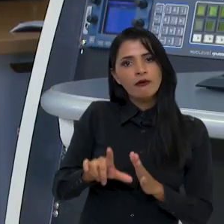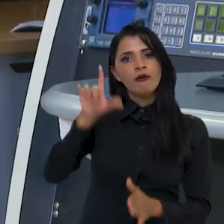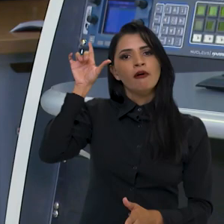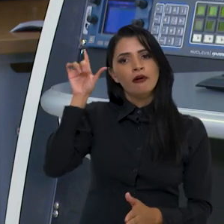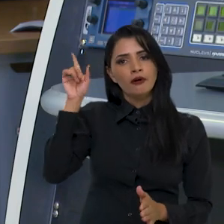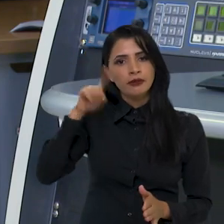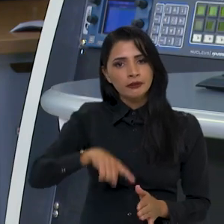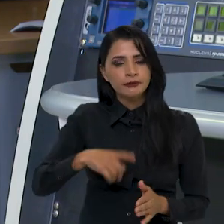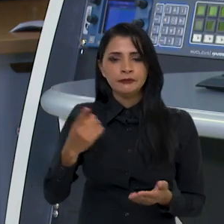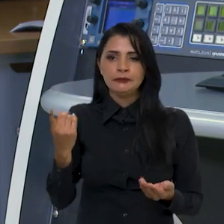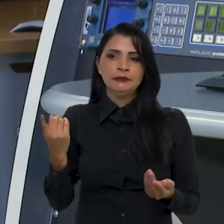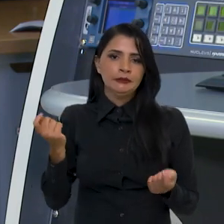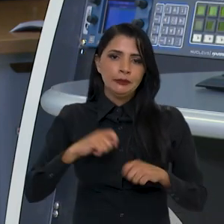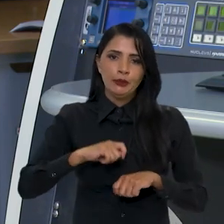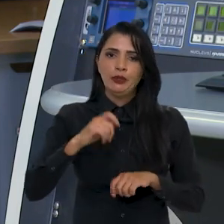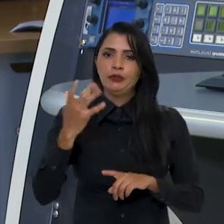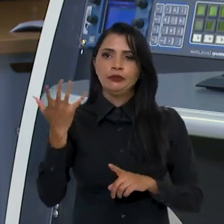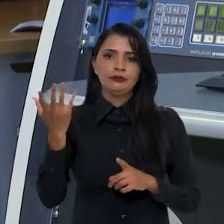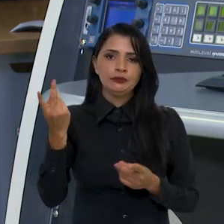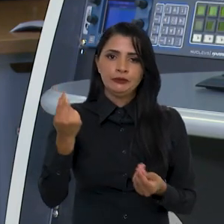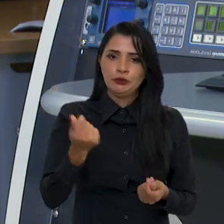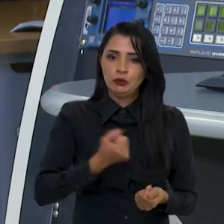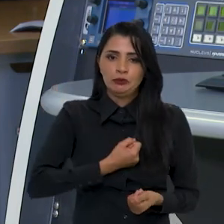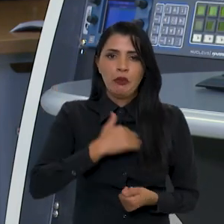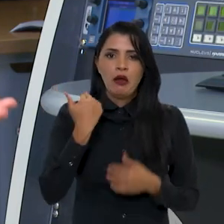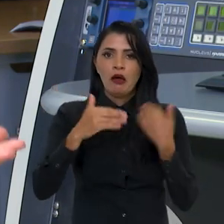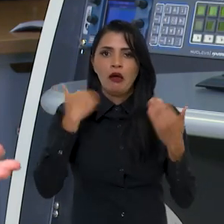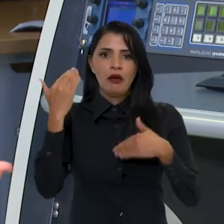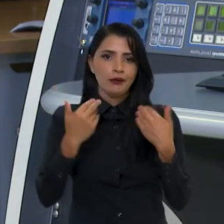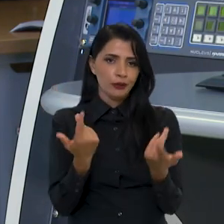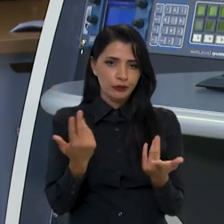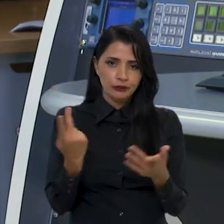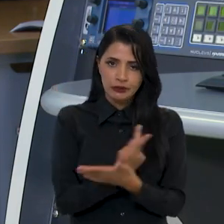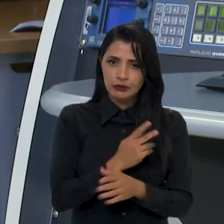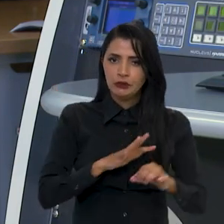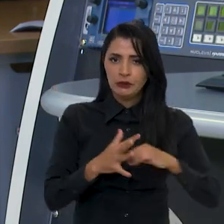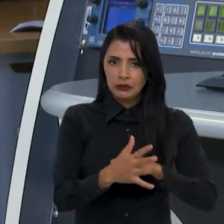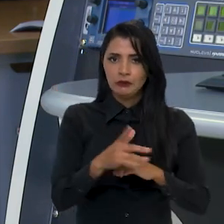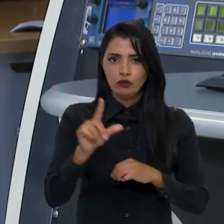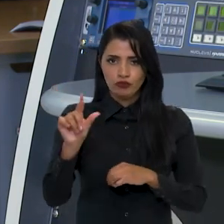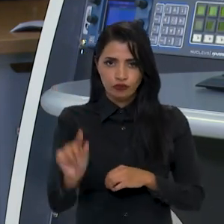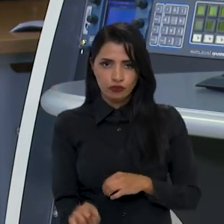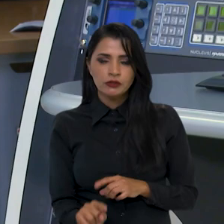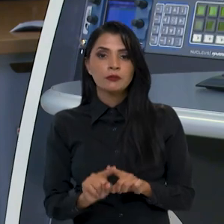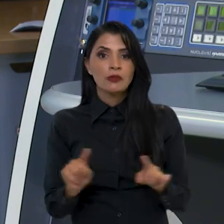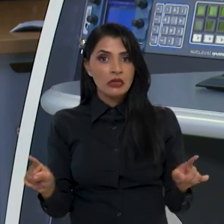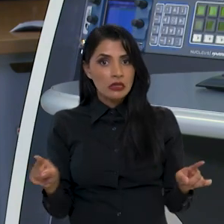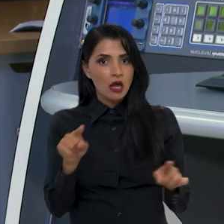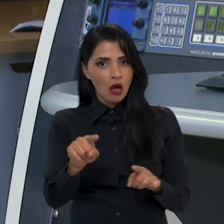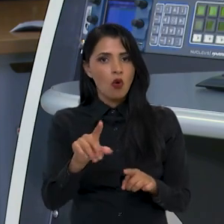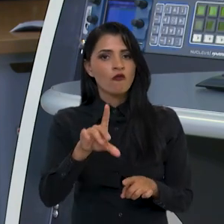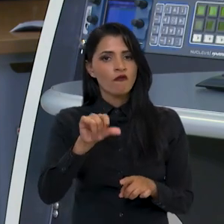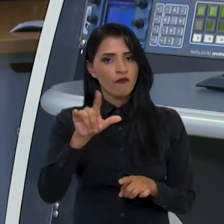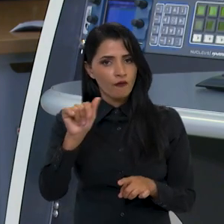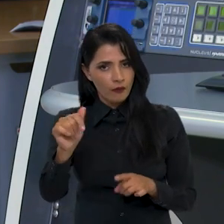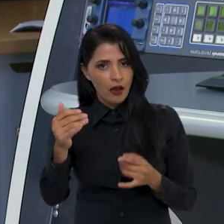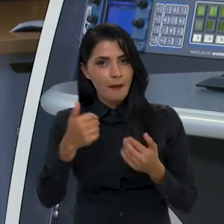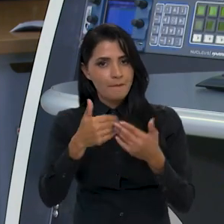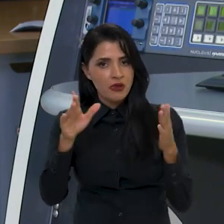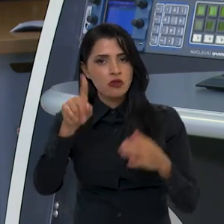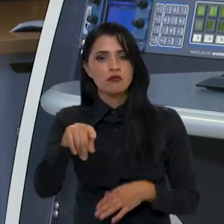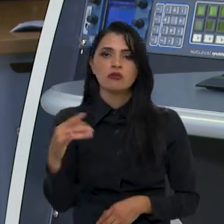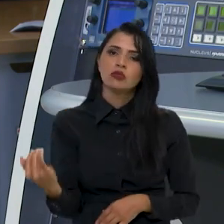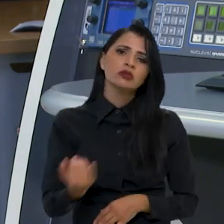maiores repercussões e efeitos que podem levar até ao número de mortes que a gente teve na pandemia, né? Então, dados abertos é uma